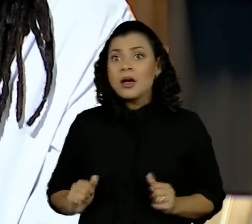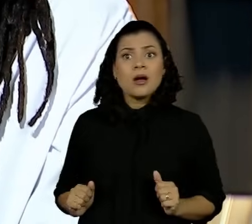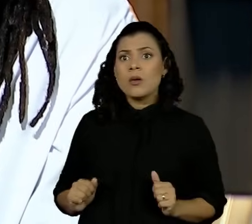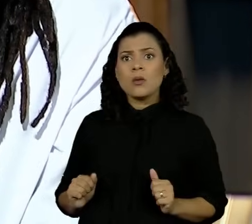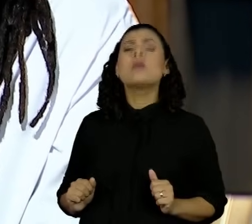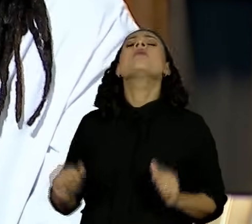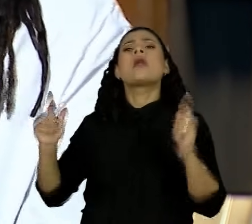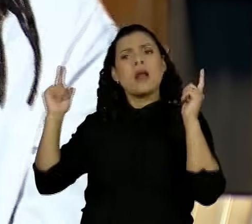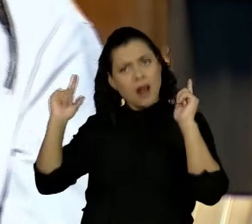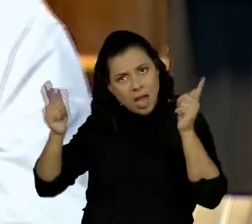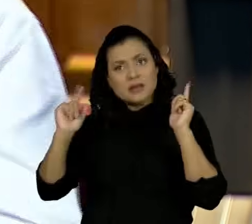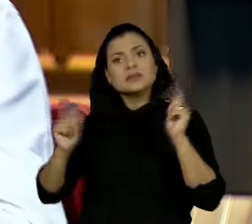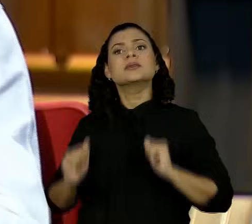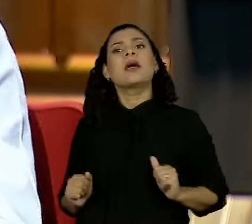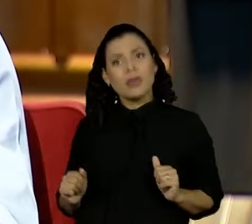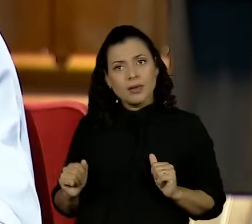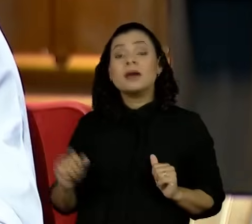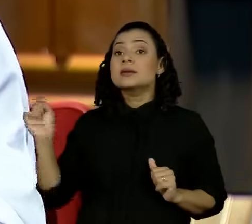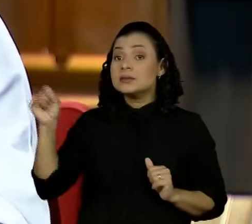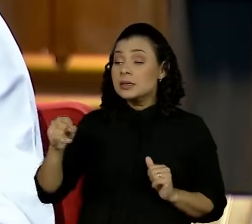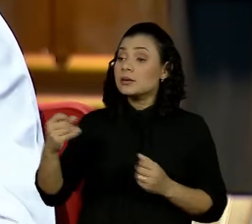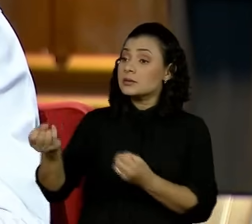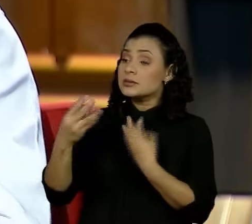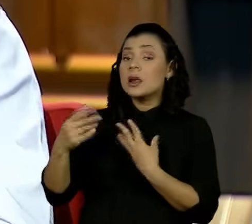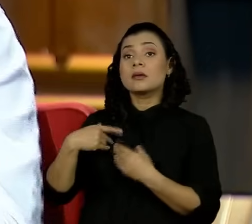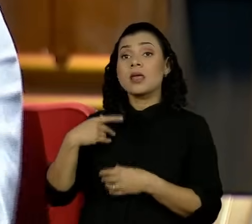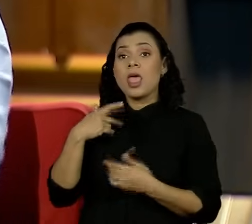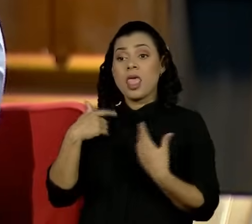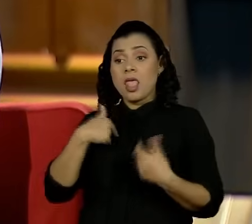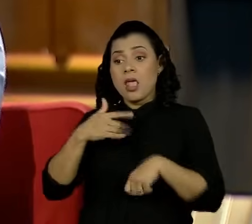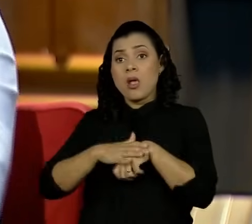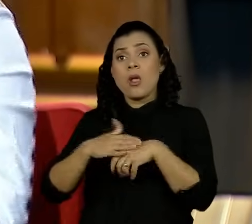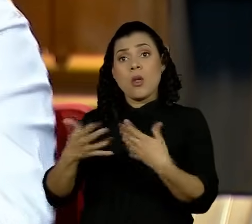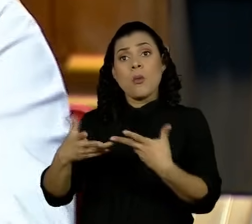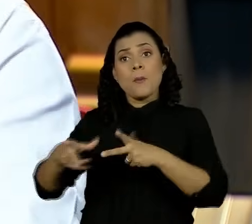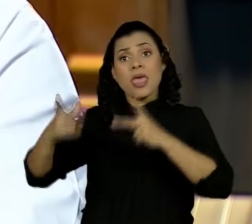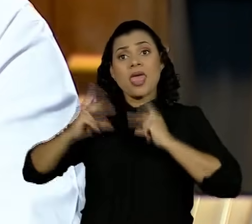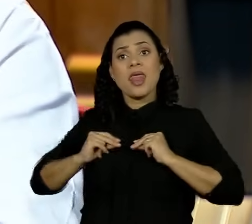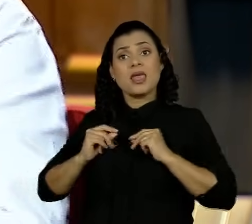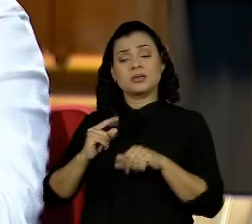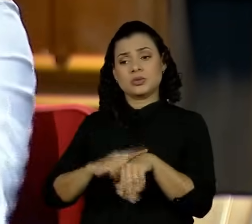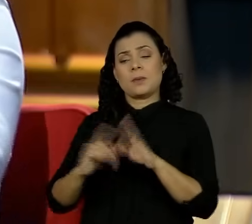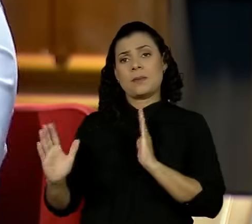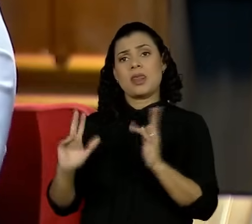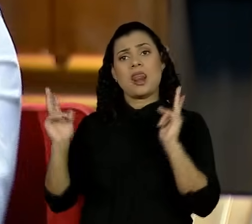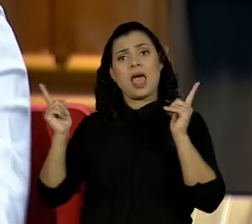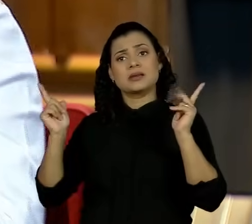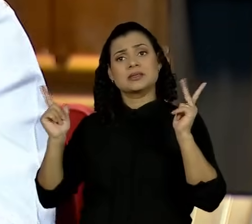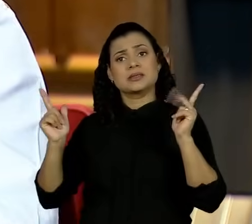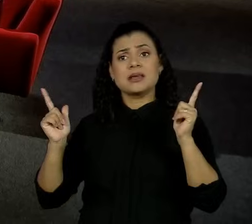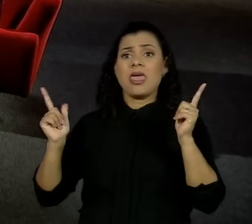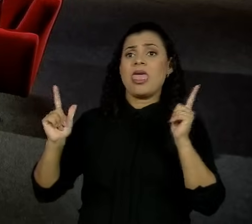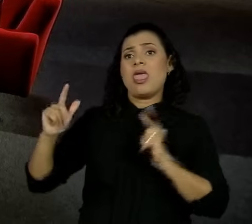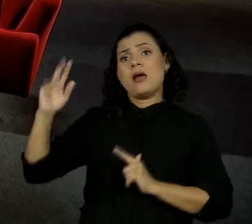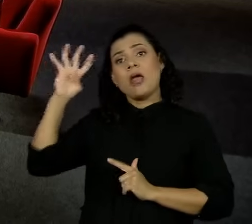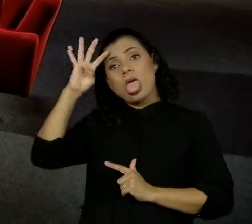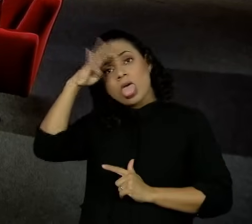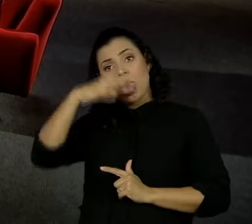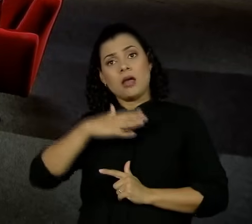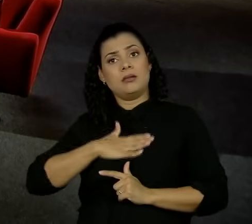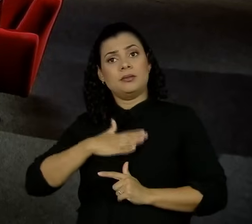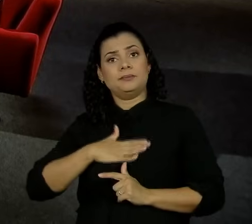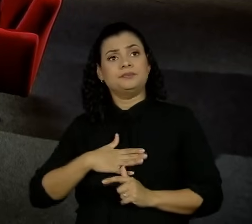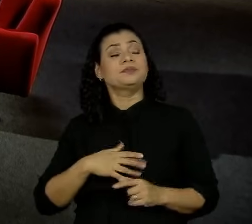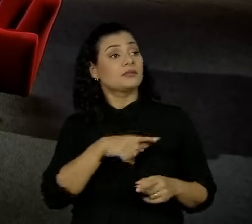hum. elas não foram ensinadas a falar assim, tá, você também merece isso, É. você merece também Você descansar. merece e